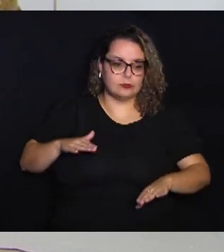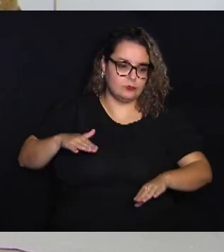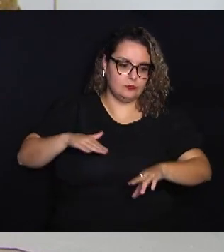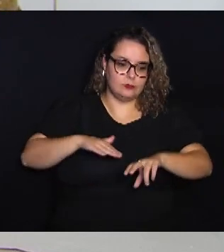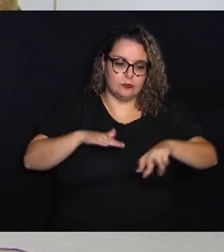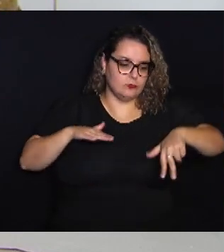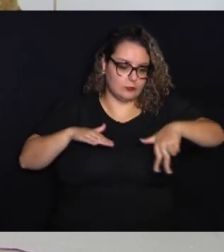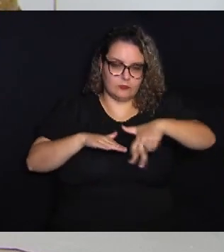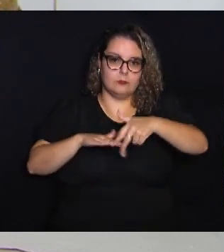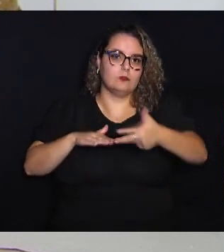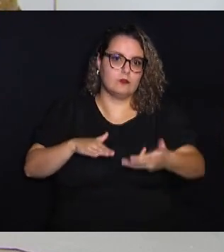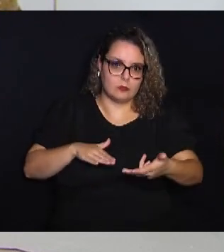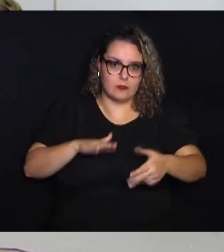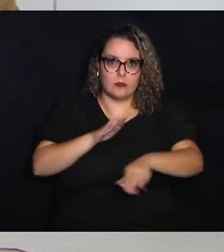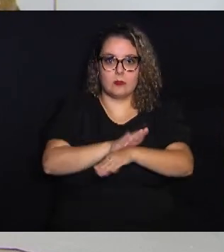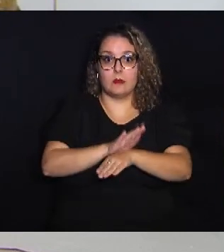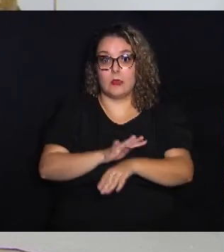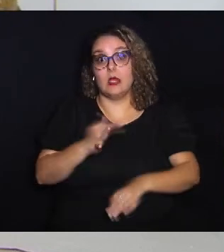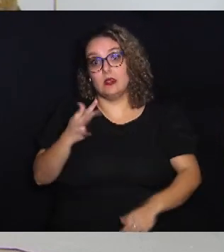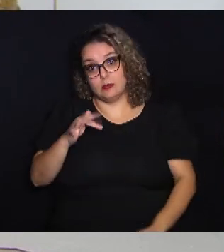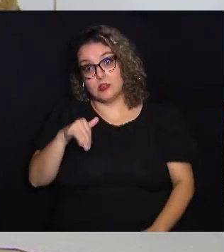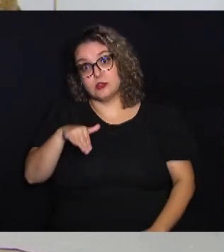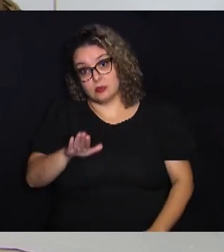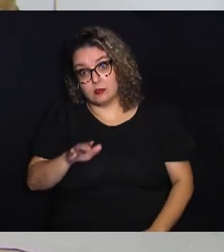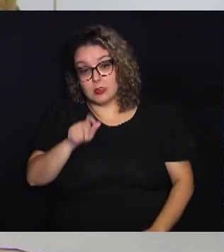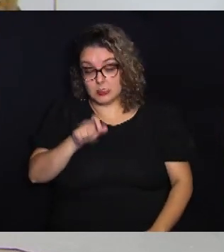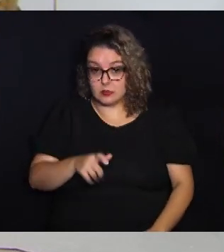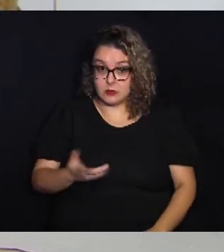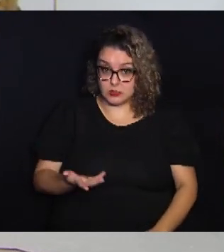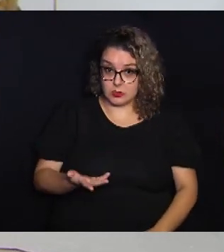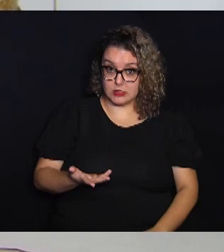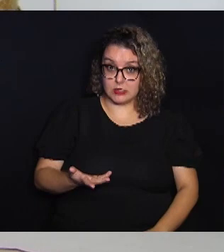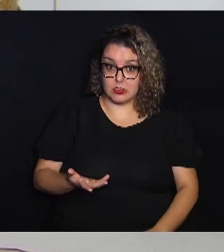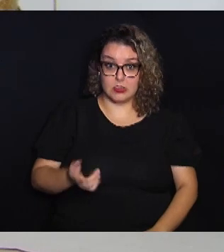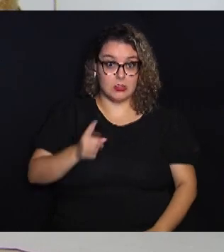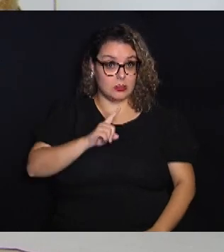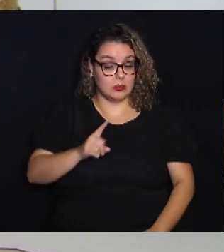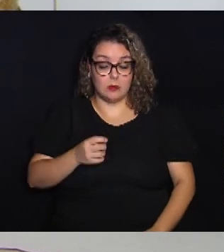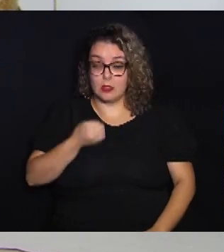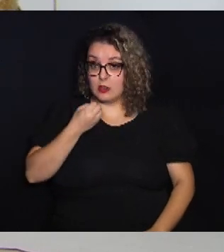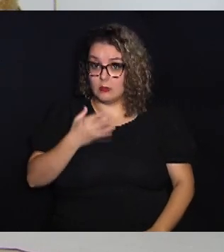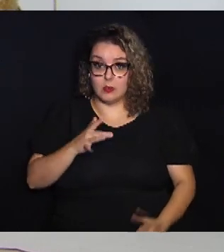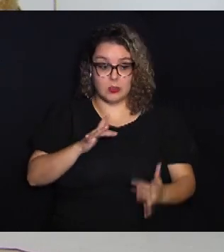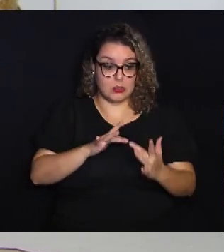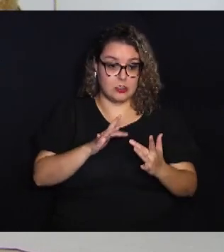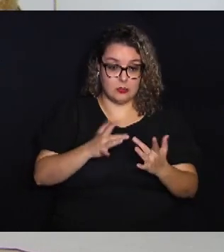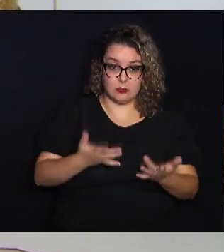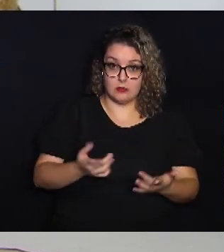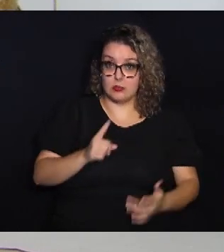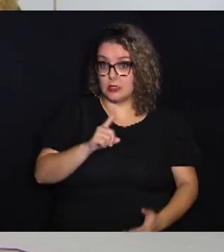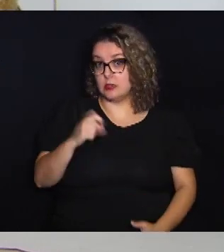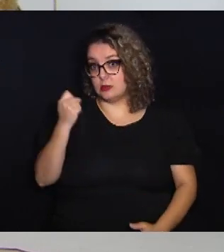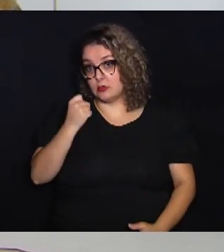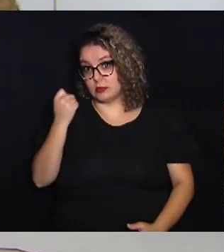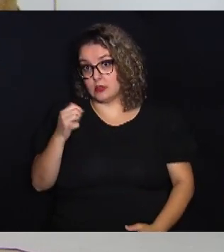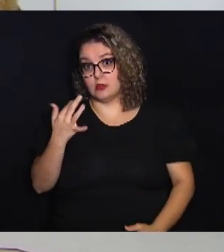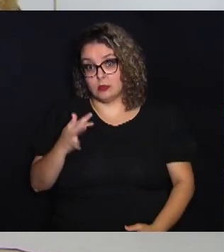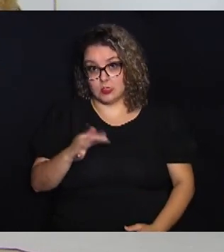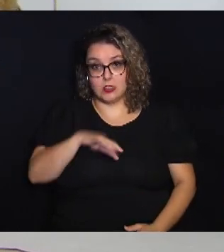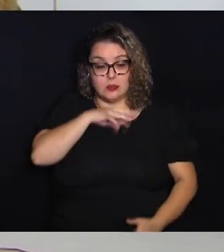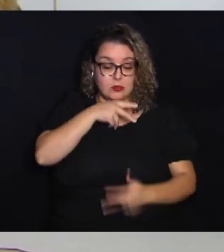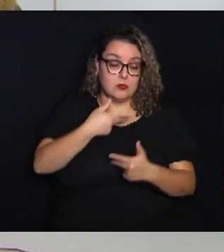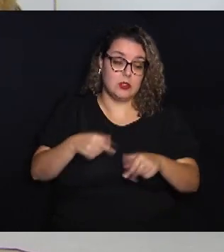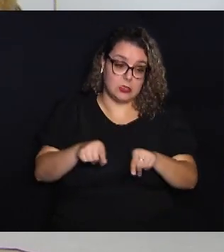foi atropelado, você vai tentar ajudar e aí você lesiona ainda mais aquela pessoa. Então não é interessante esse tipo de contato para não